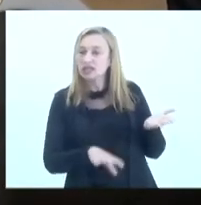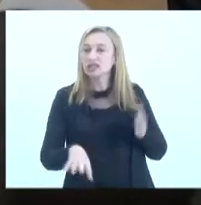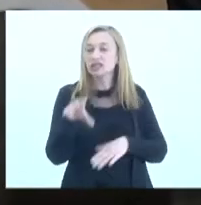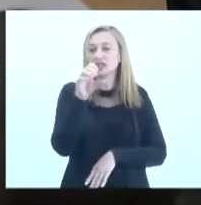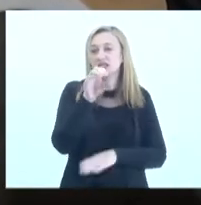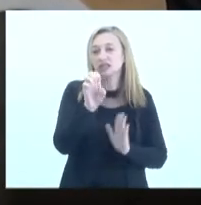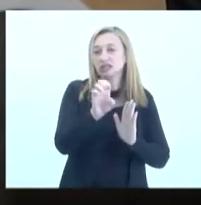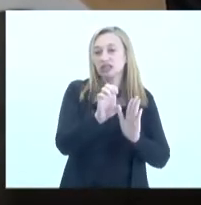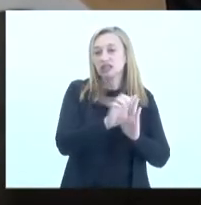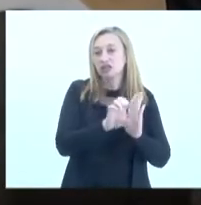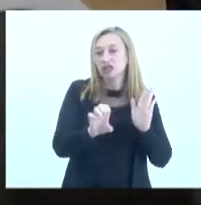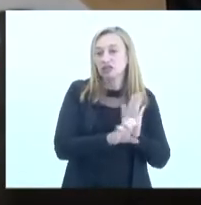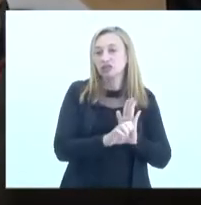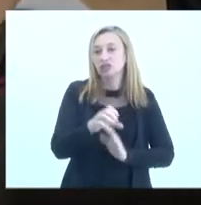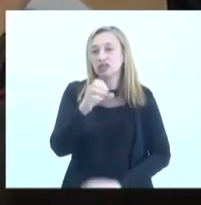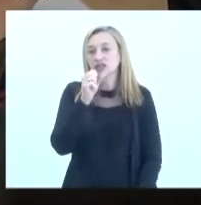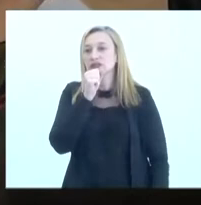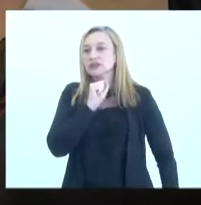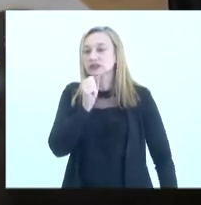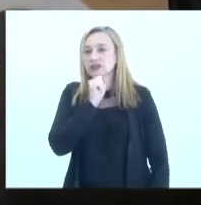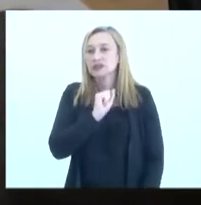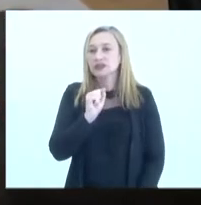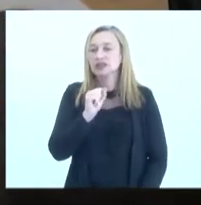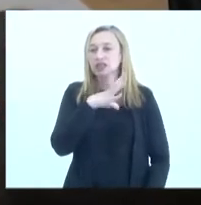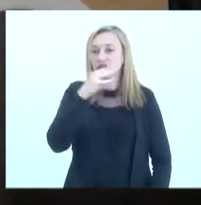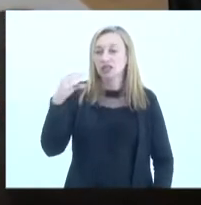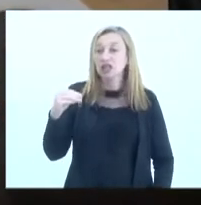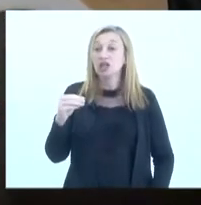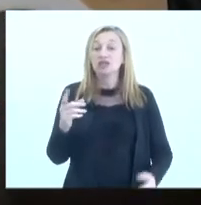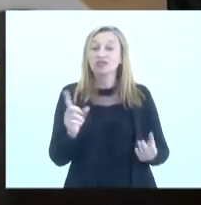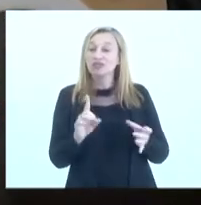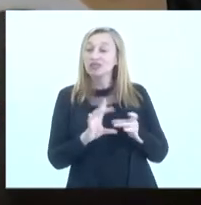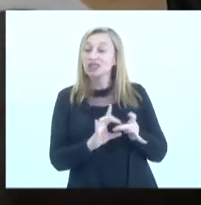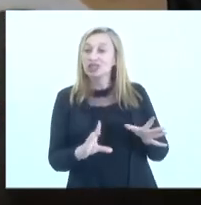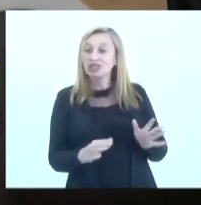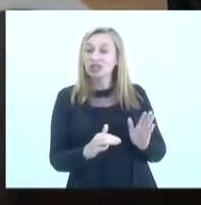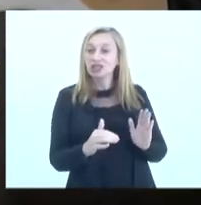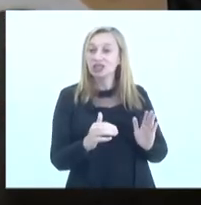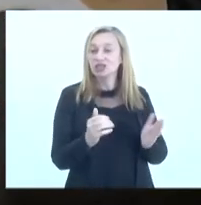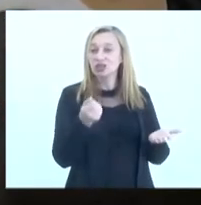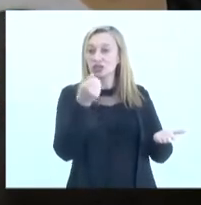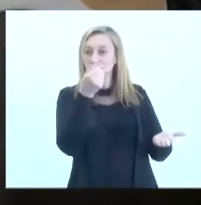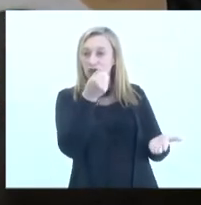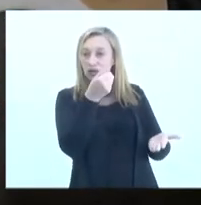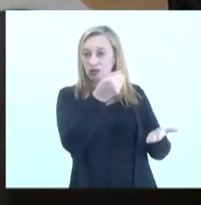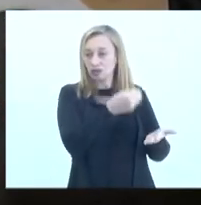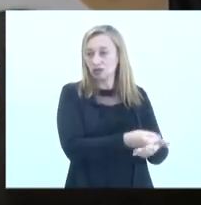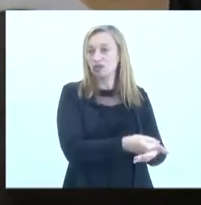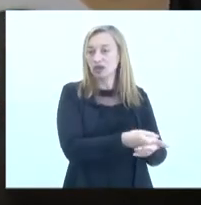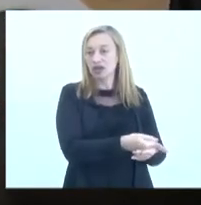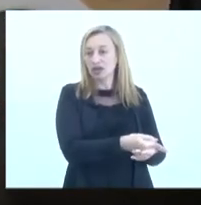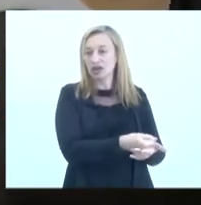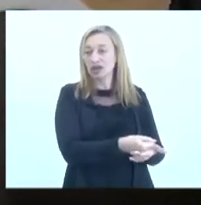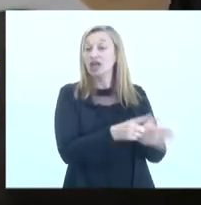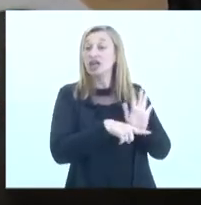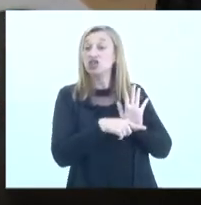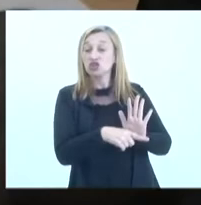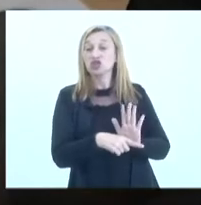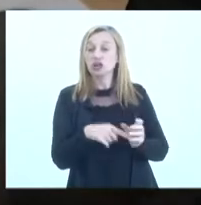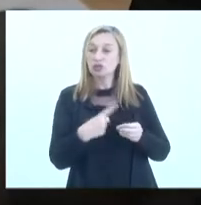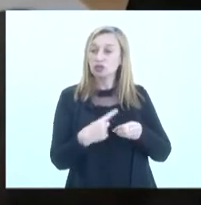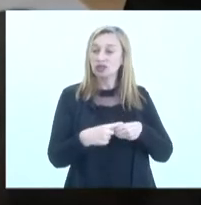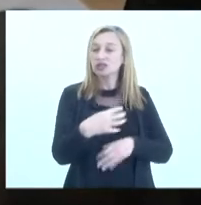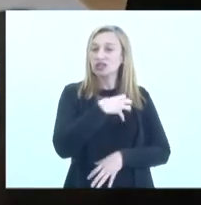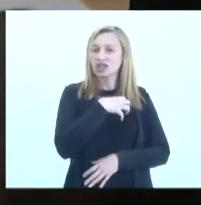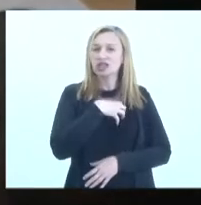do idoso, sem deixar de cumprir a nossa obrigação enquanto contribuinte e ajudar ao município nesse sentido. Não sei